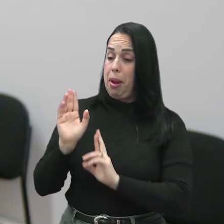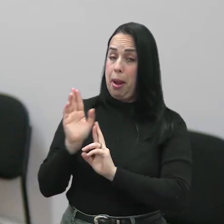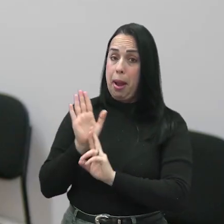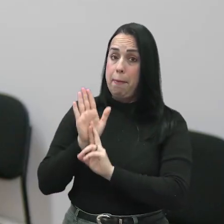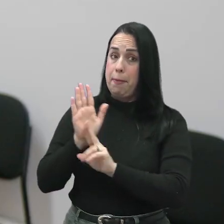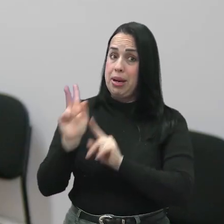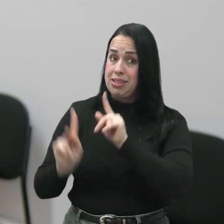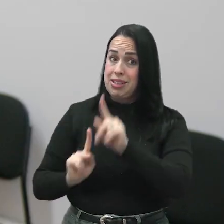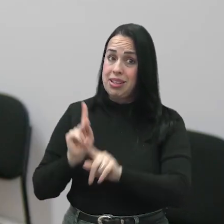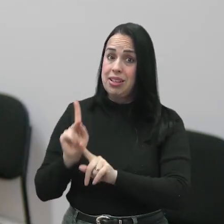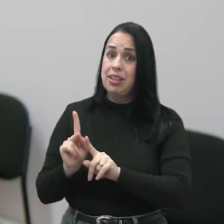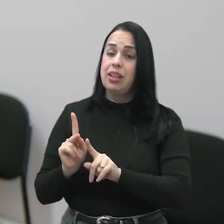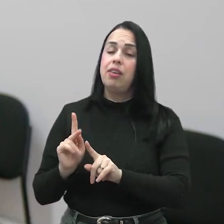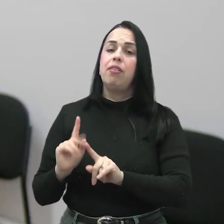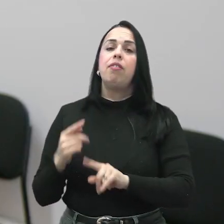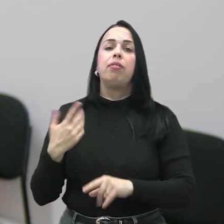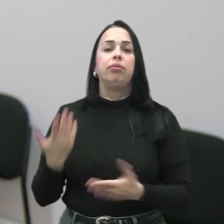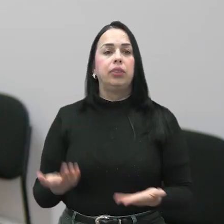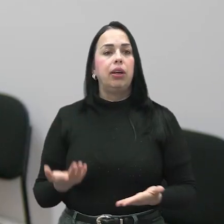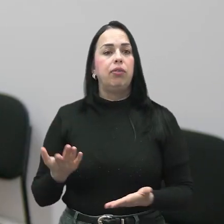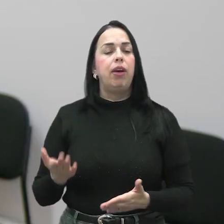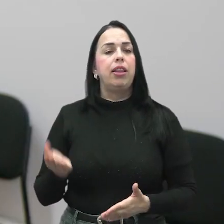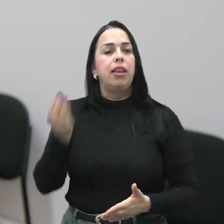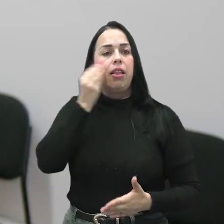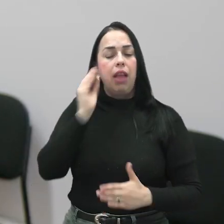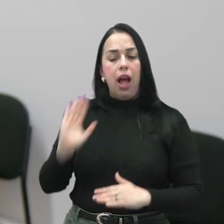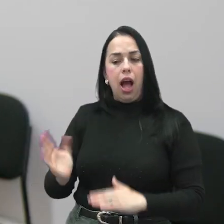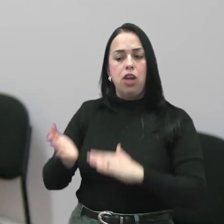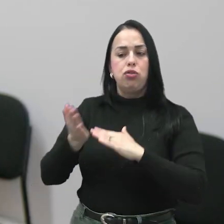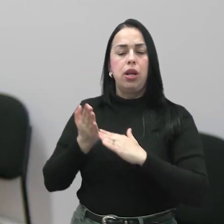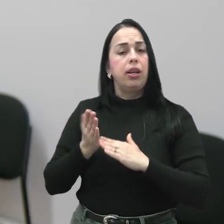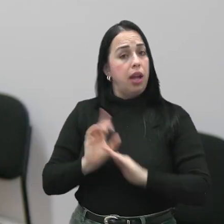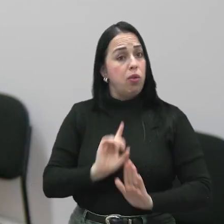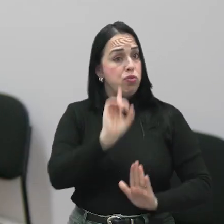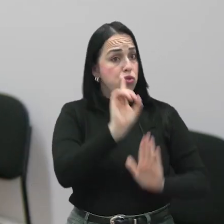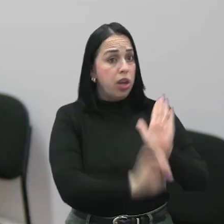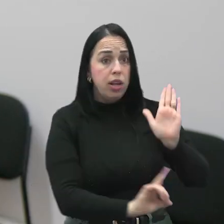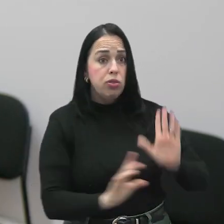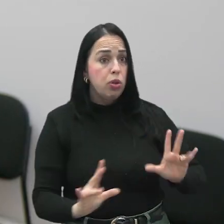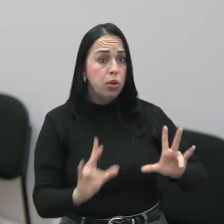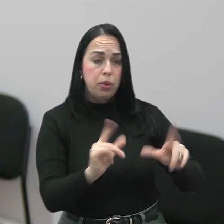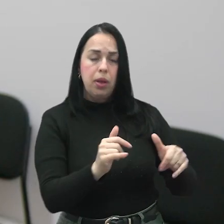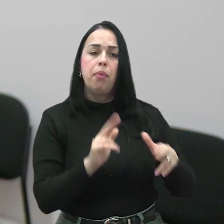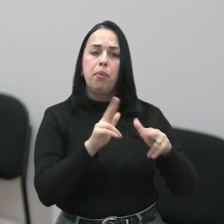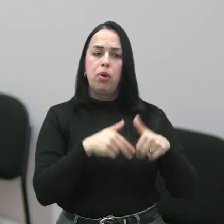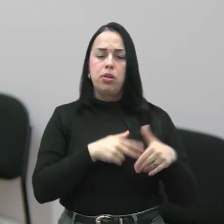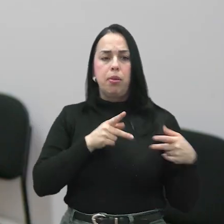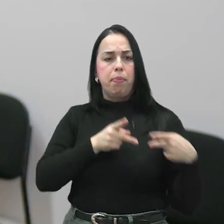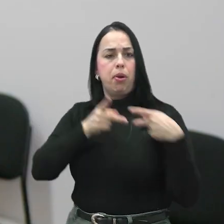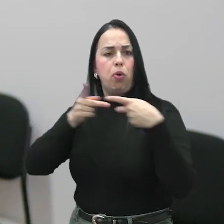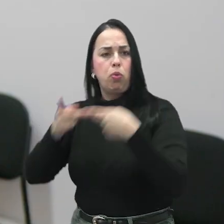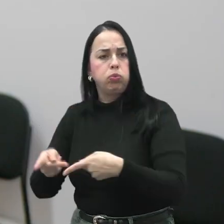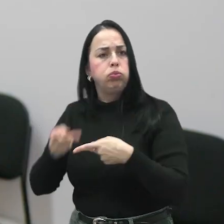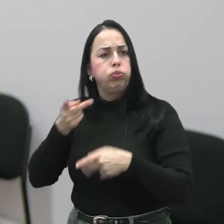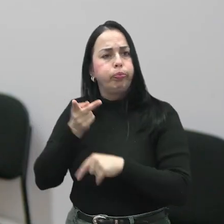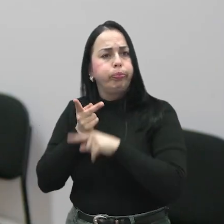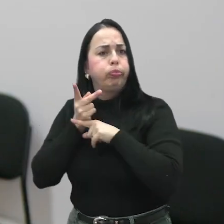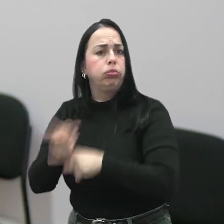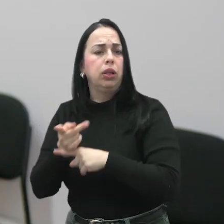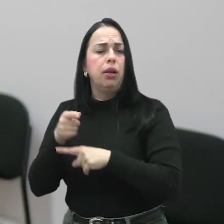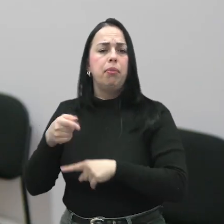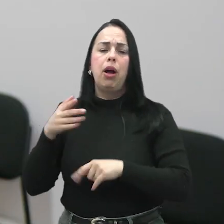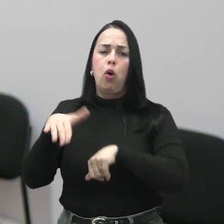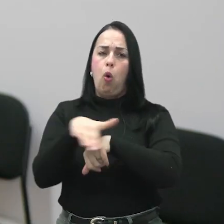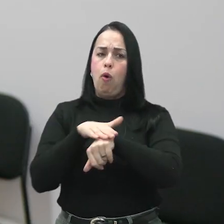eles representam o povo, ele vem para balizar o direito e os deveres da sociedade. Então a gente vem aqui na Câmara falar